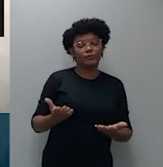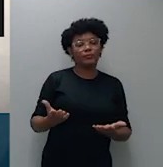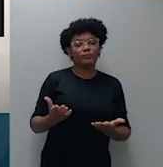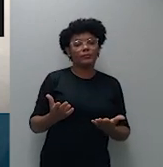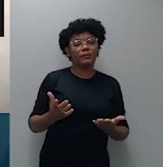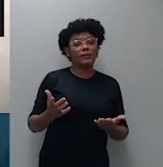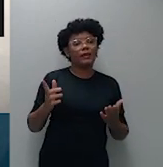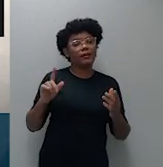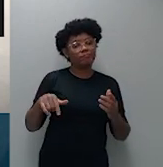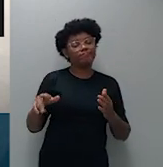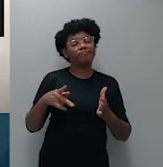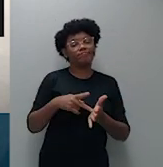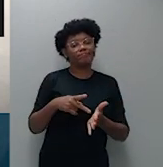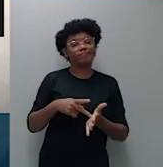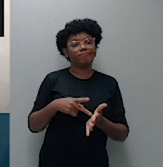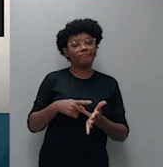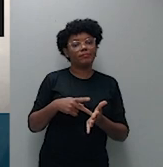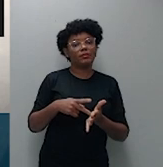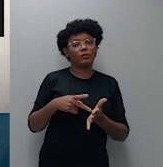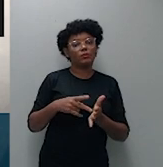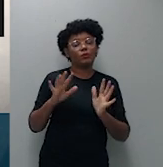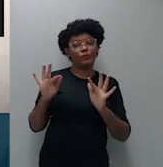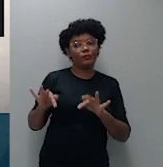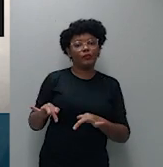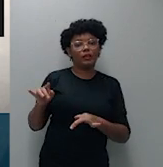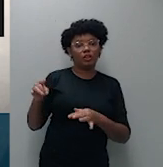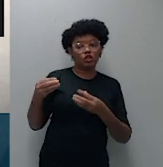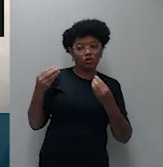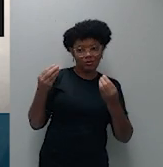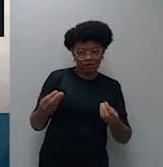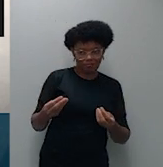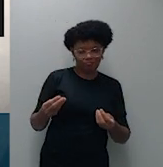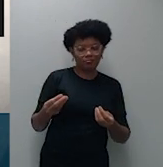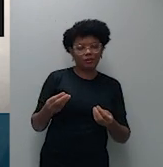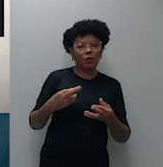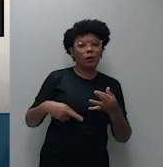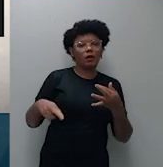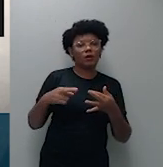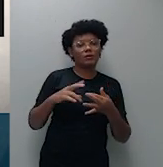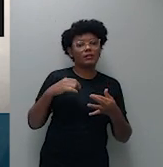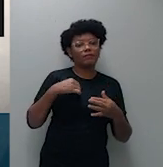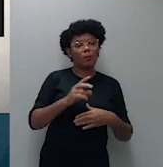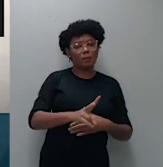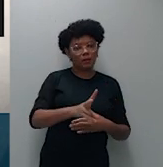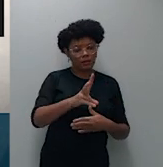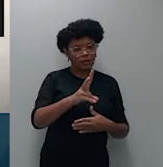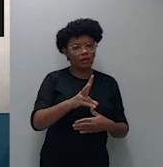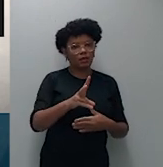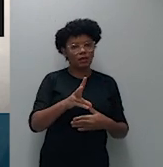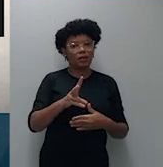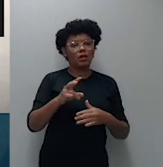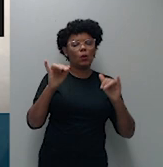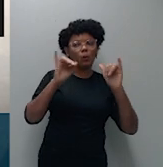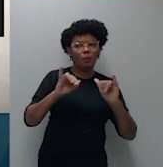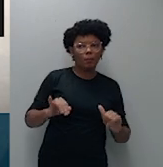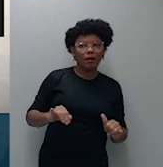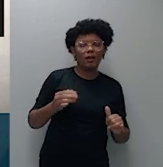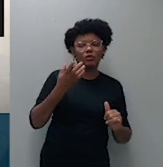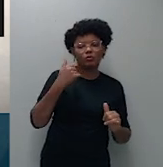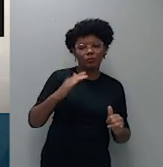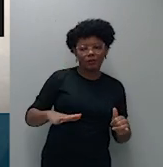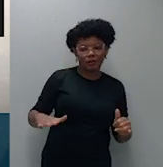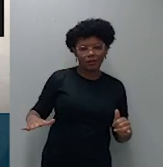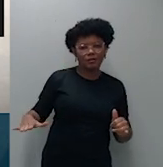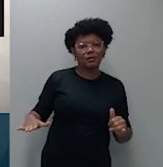realmente no resultado Ligar para vender no Facebook Manteve uma imagem de uma criança na foto